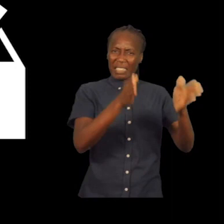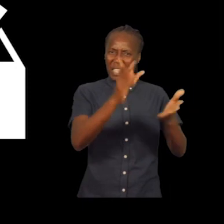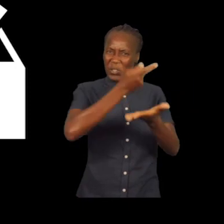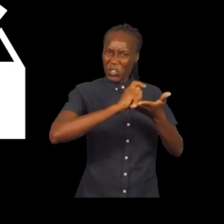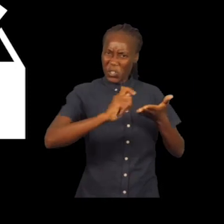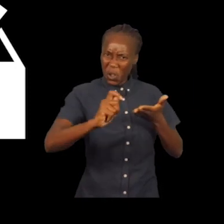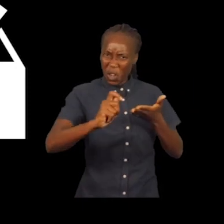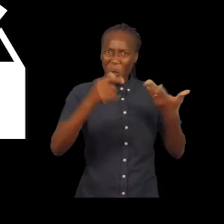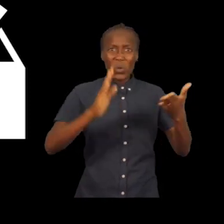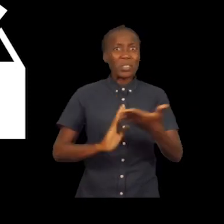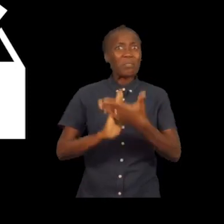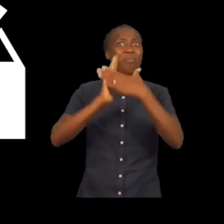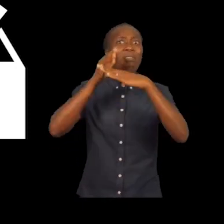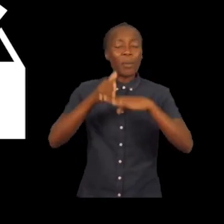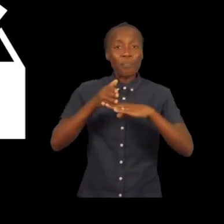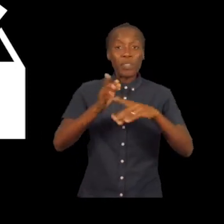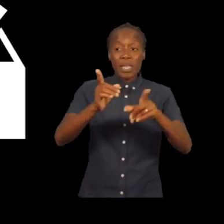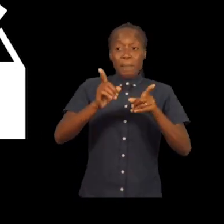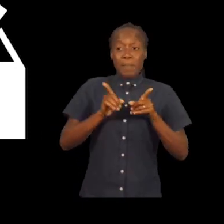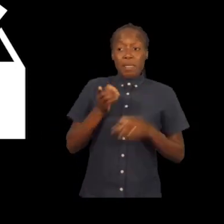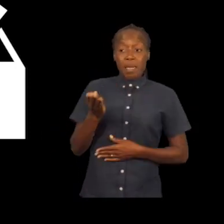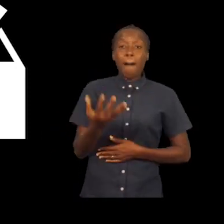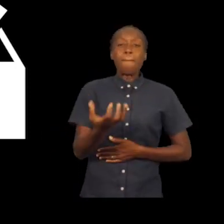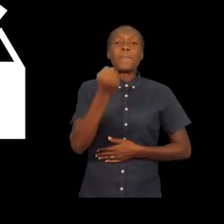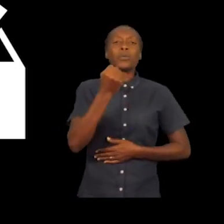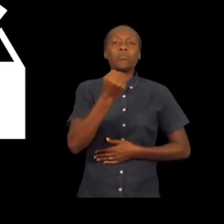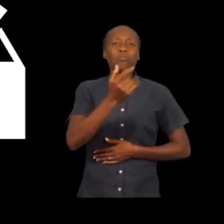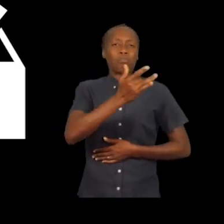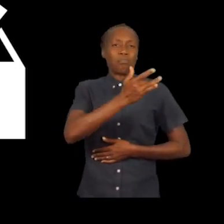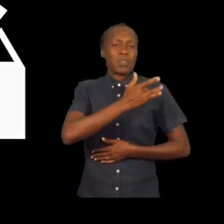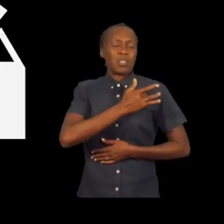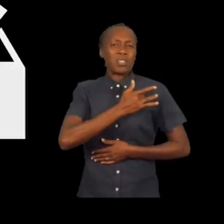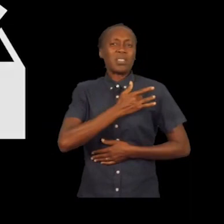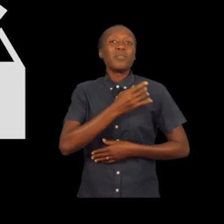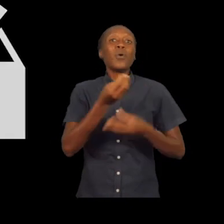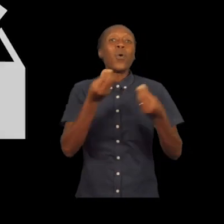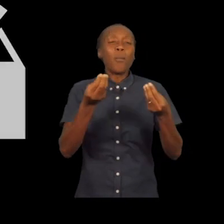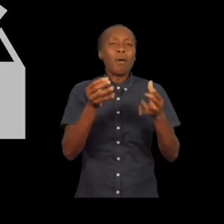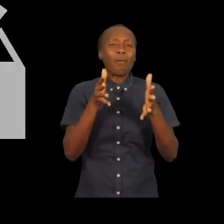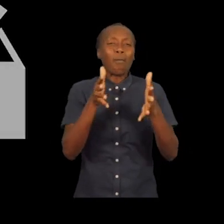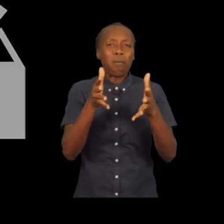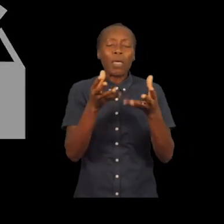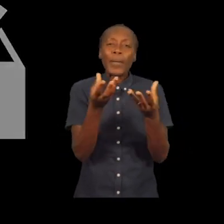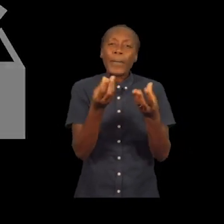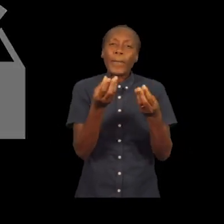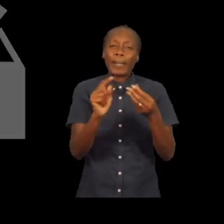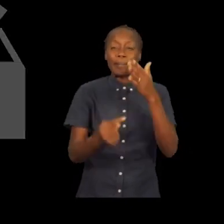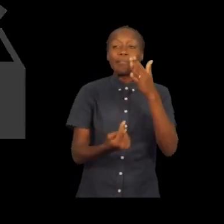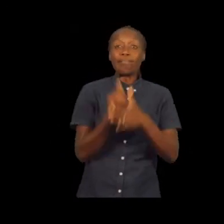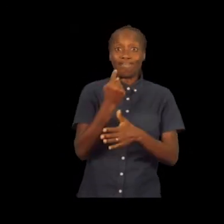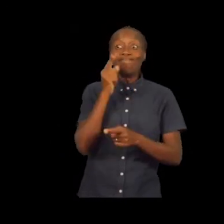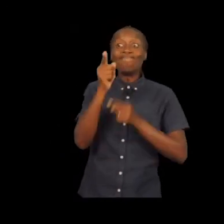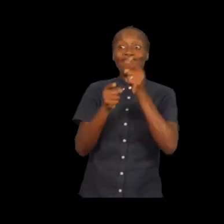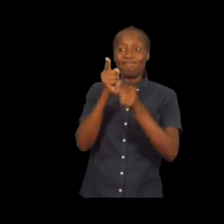represálias de não acreditar nela ou até de ser culpabilizada este sentimento de